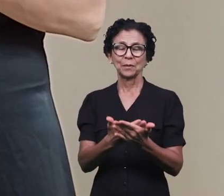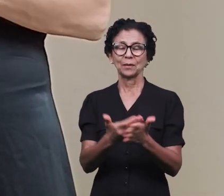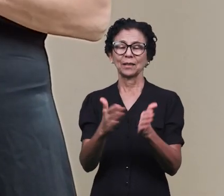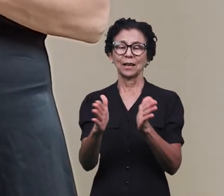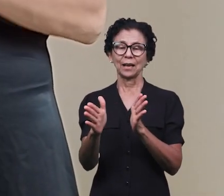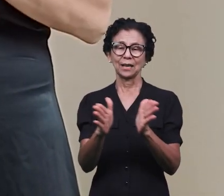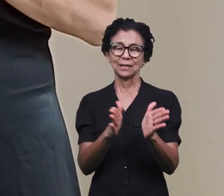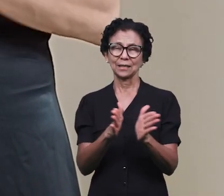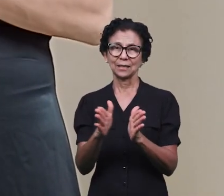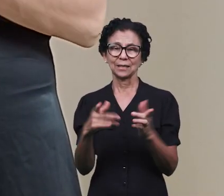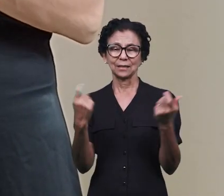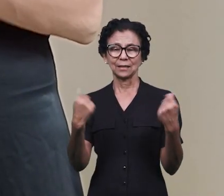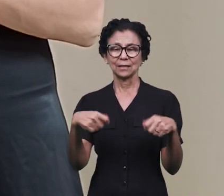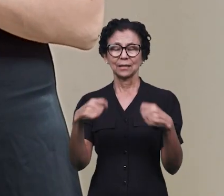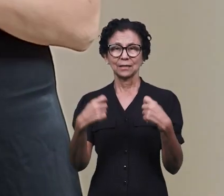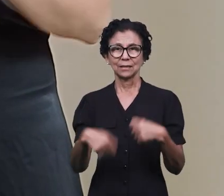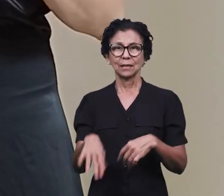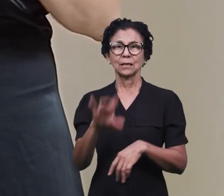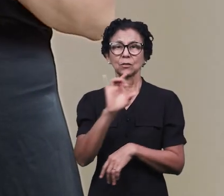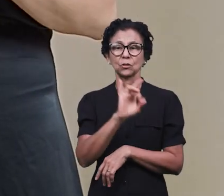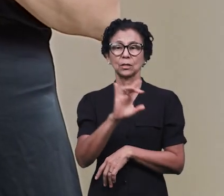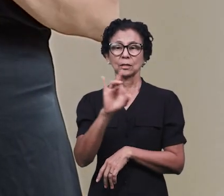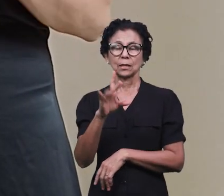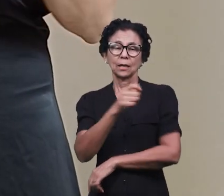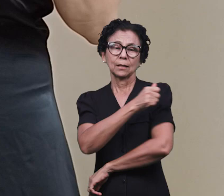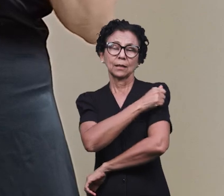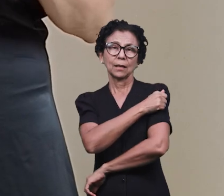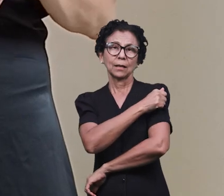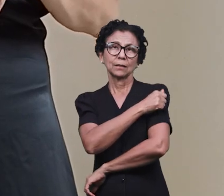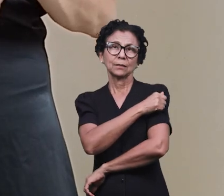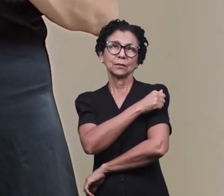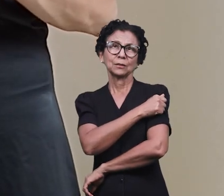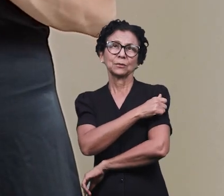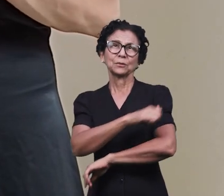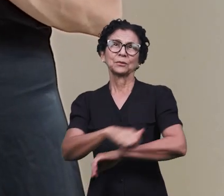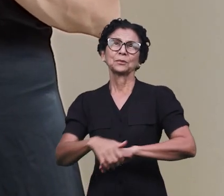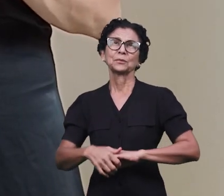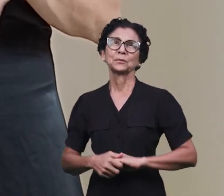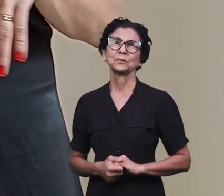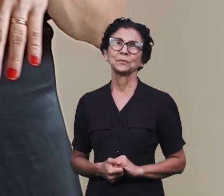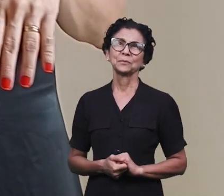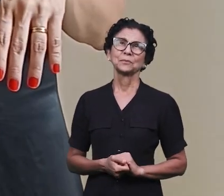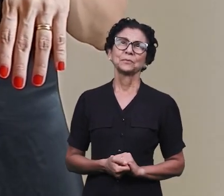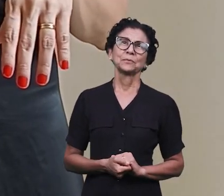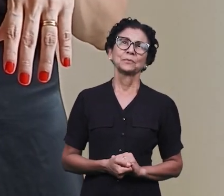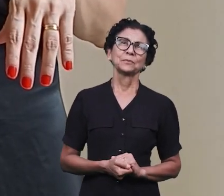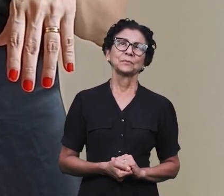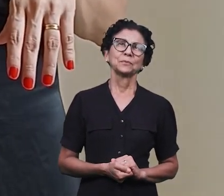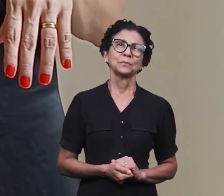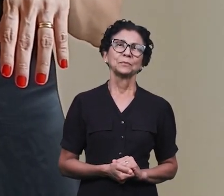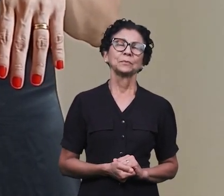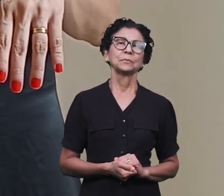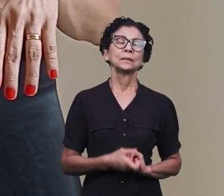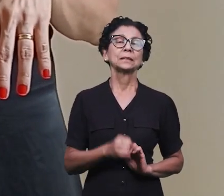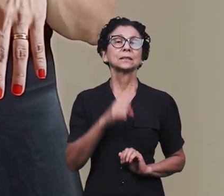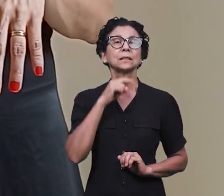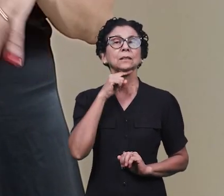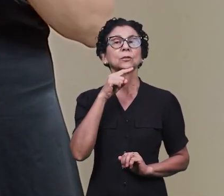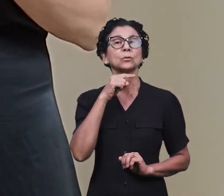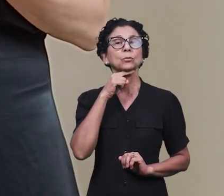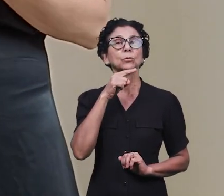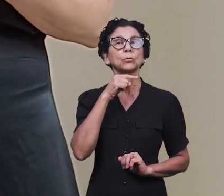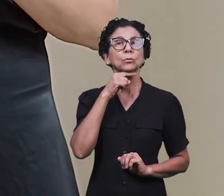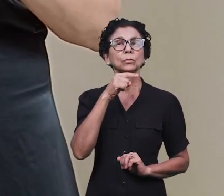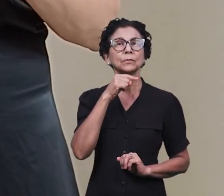para a necessidade de cada aluno. Existe o e-mail da acessibilidade. Caso as irmãs tenham qualquer tipo de